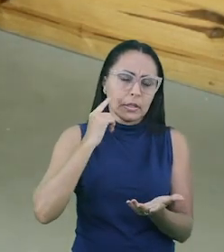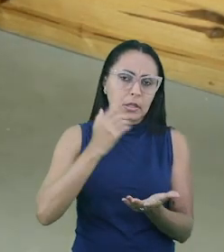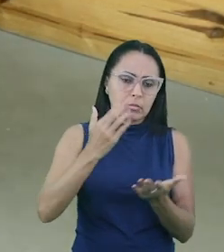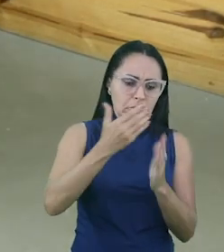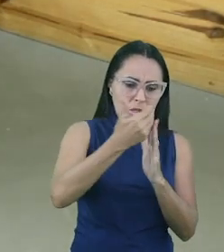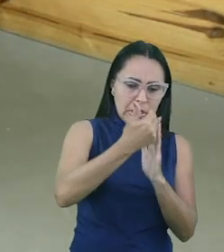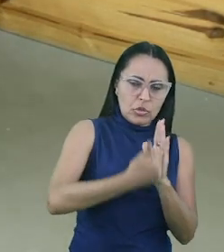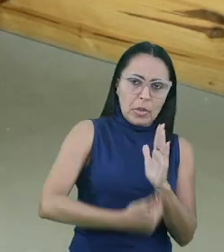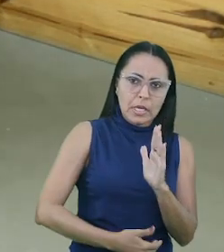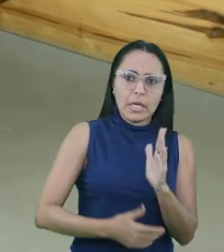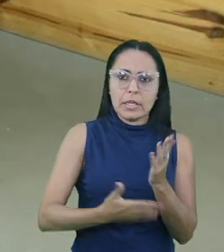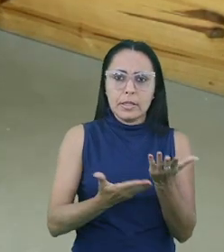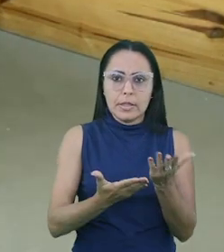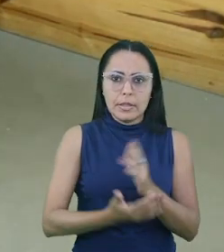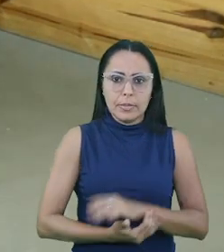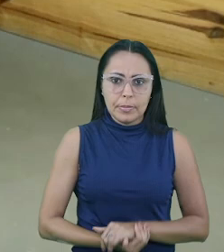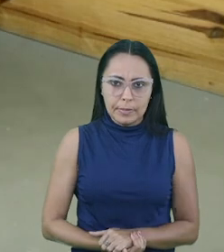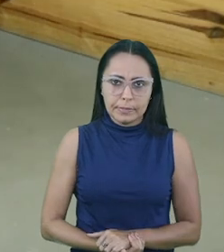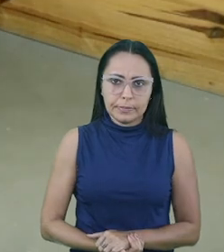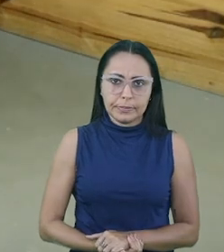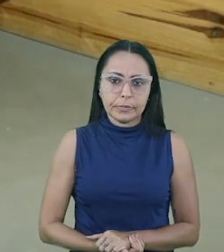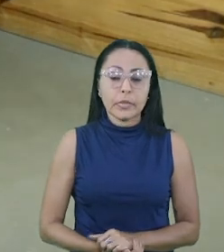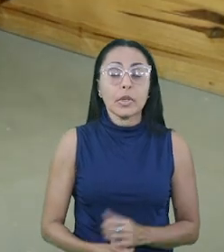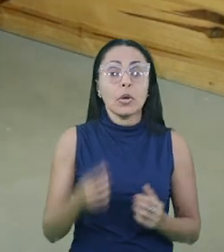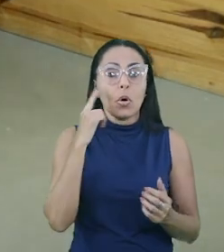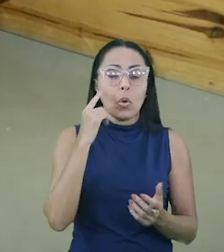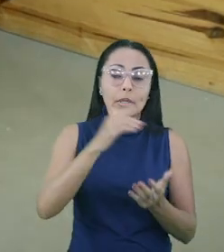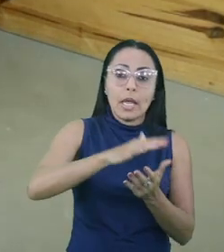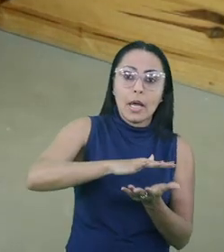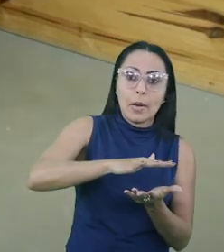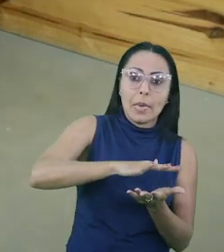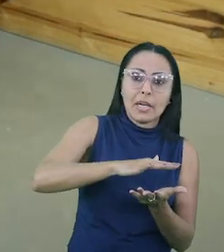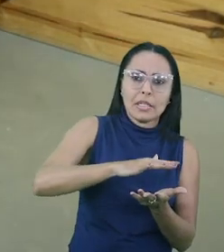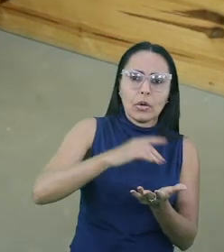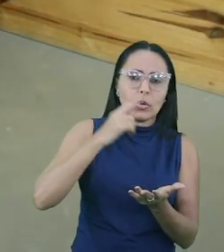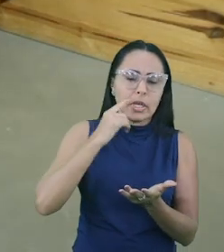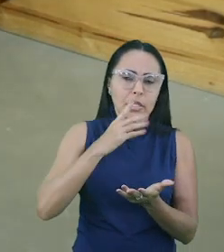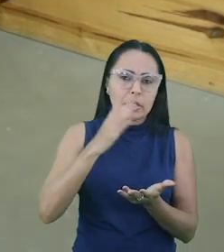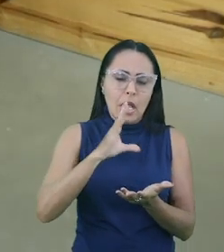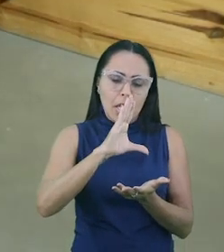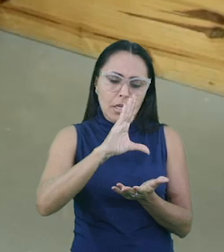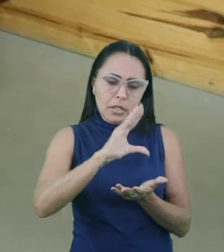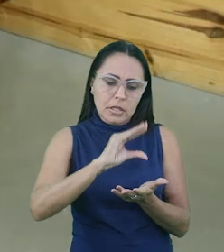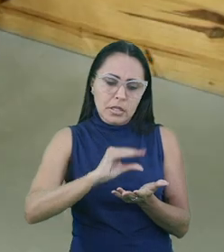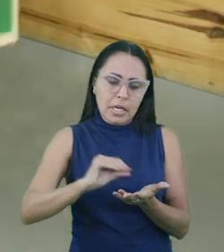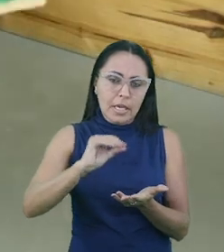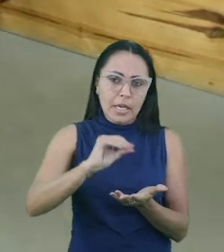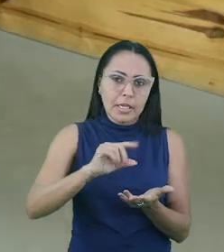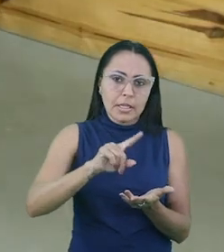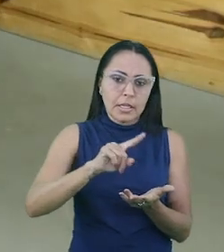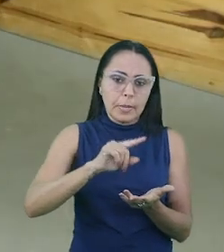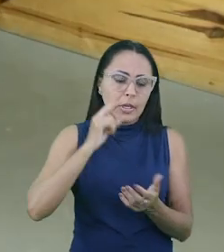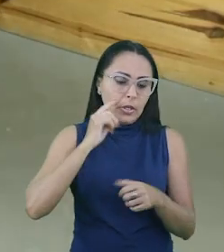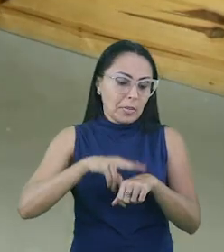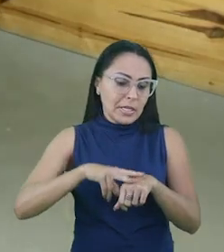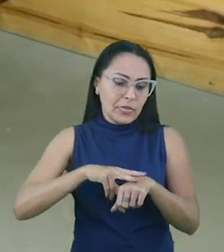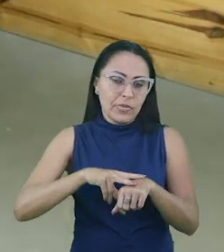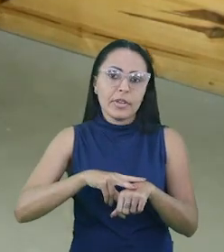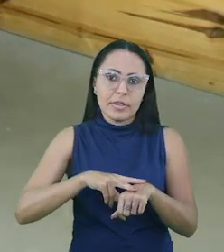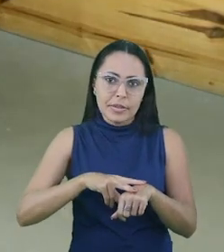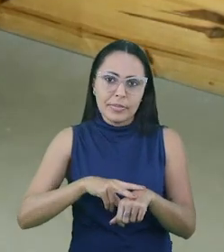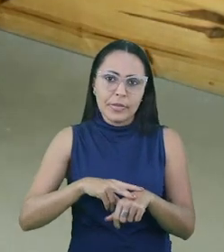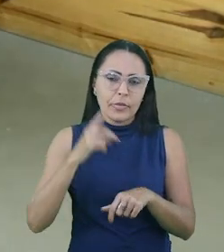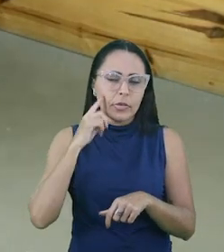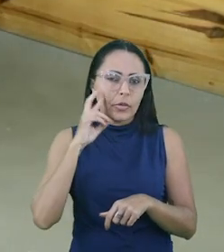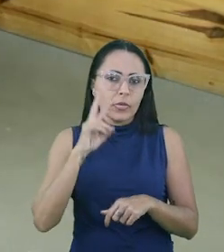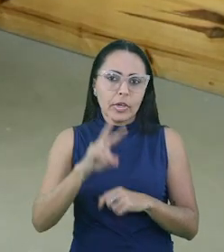parte impressa ela não passa. Por onde ela passa, acontece a secagem da emulsão, que é essa parte verde, que vocês estão